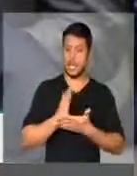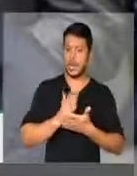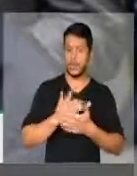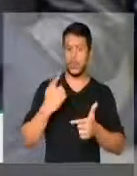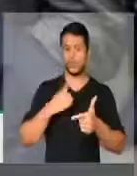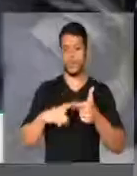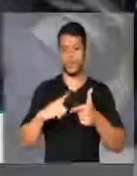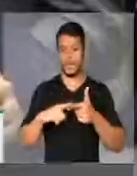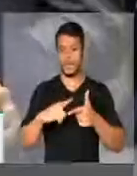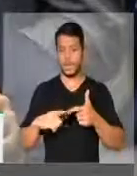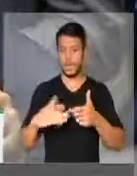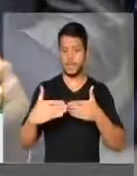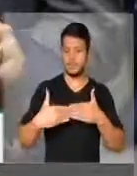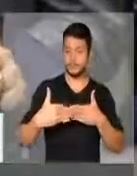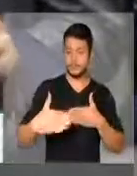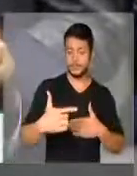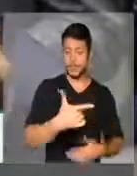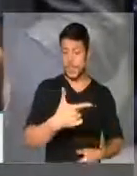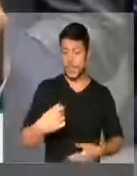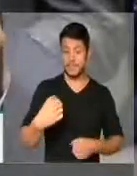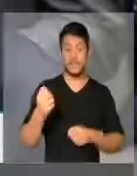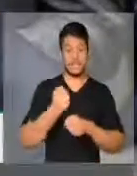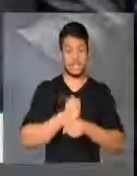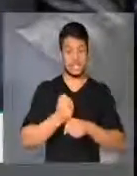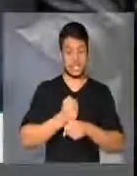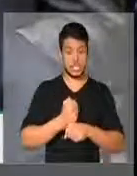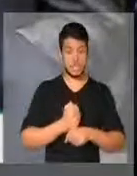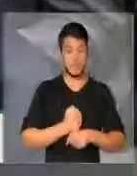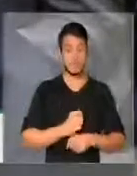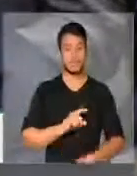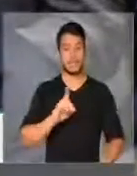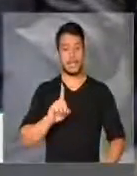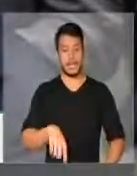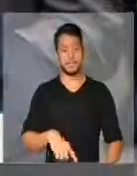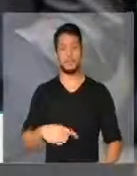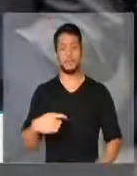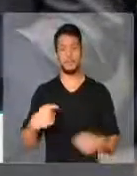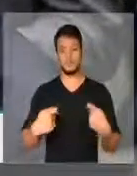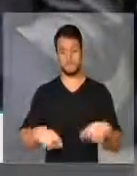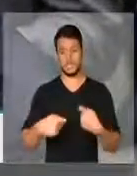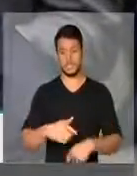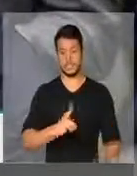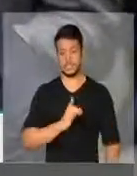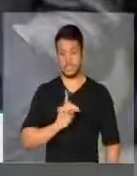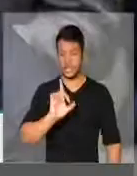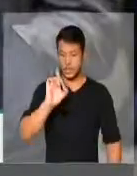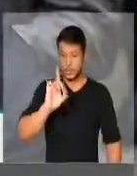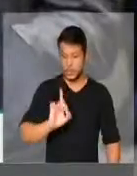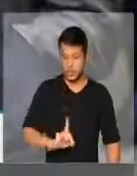moléstia que possa ter vínculo com essa atuação nessa lama, que eles tenham direito